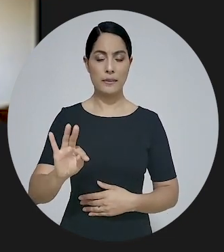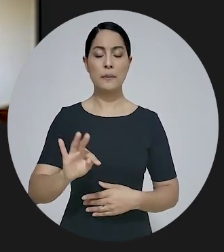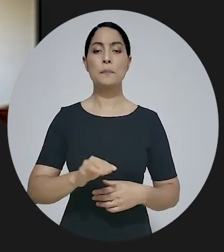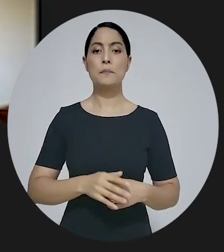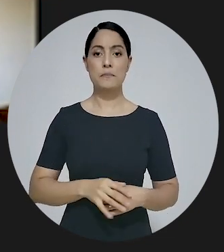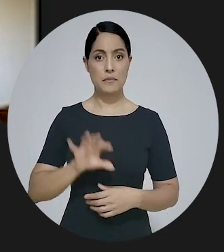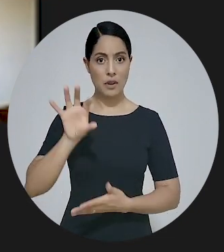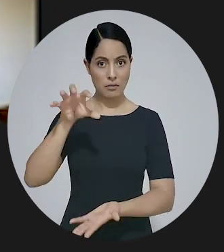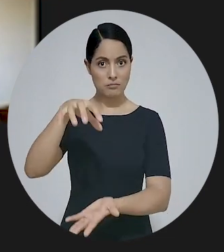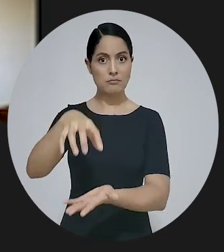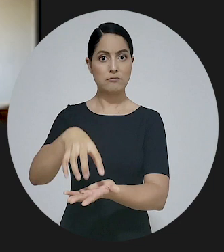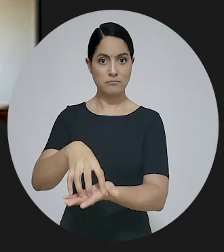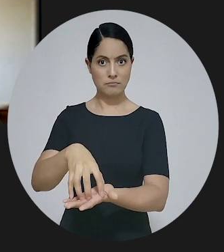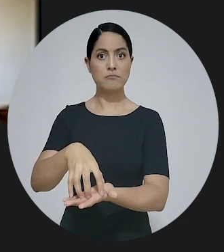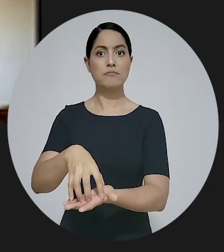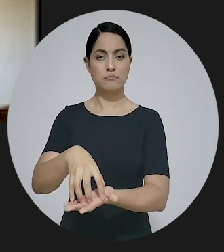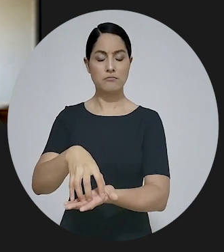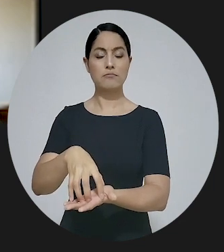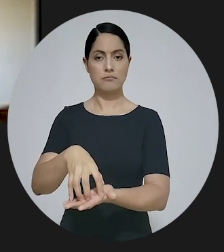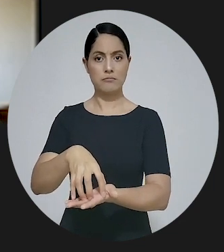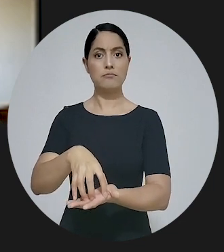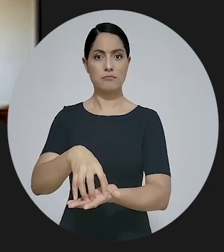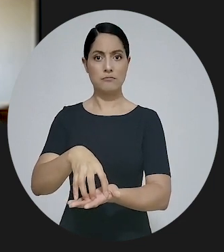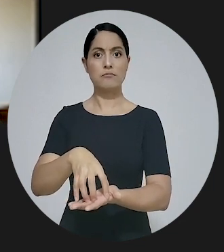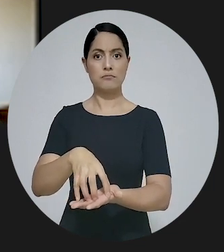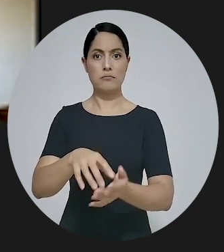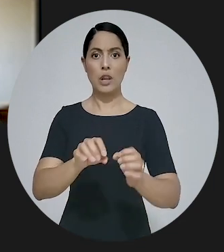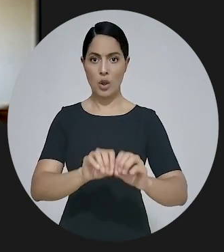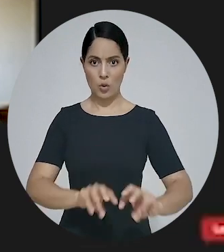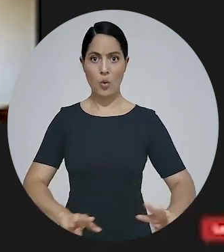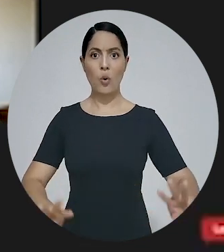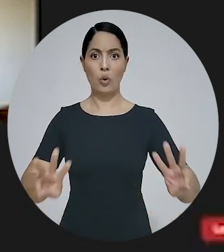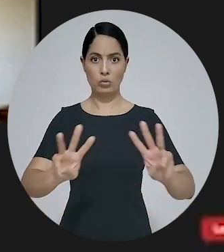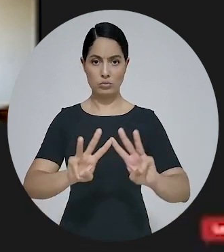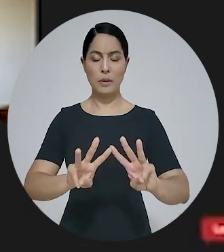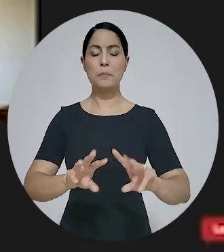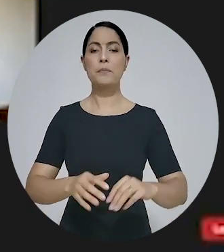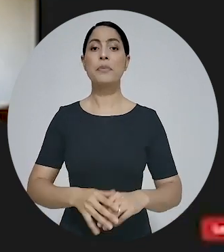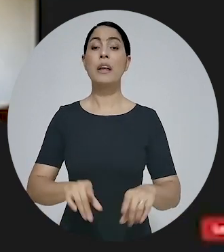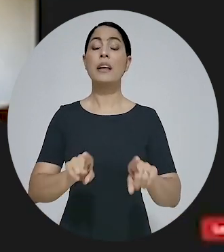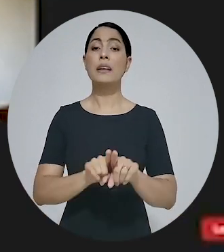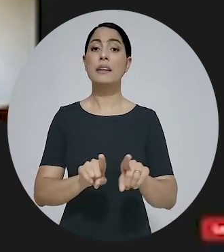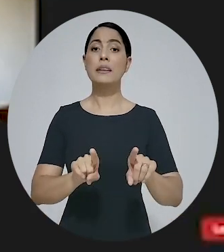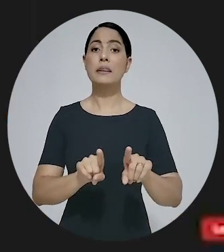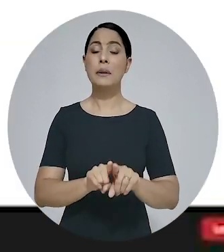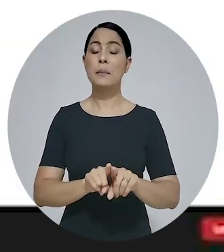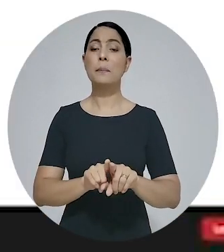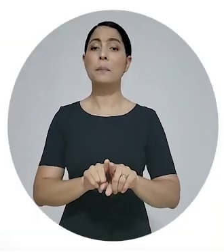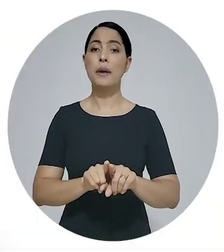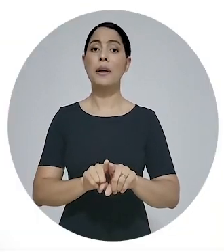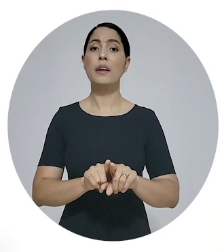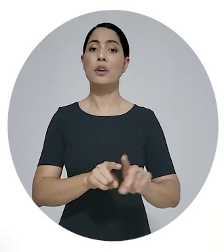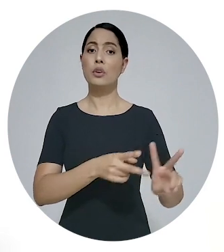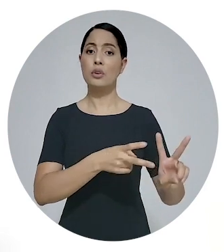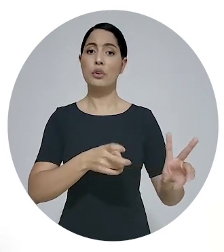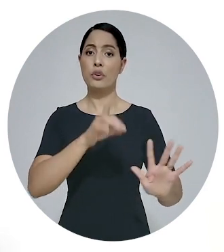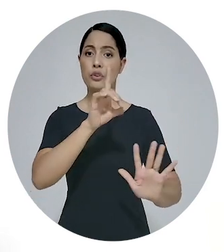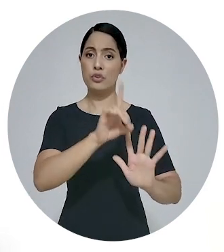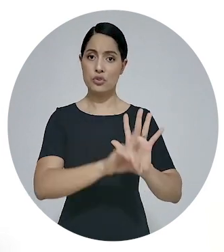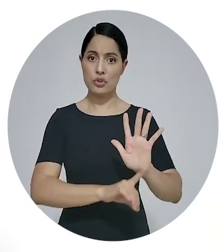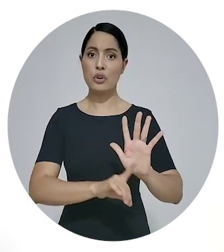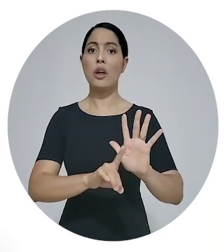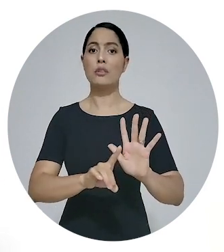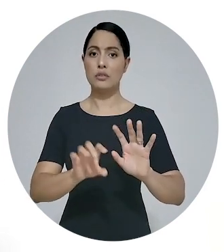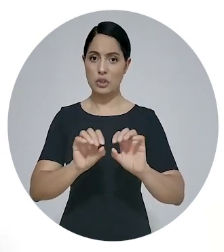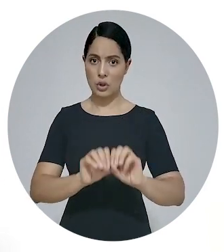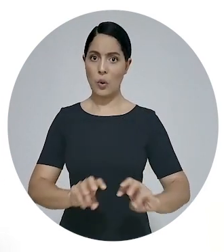Organização Internacional do Trabalho, um dos órgãos das Nações Unidas, e também da Declaração das Nações